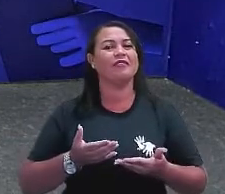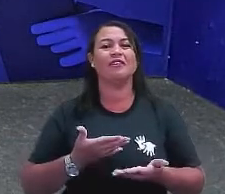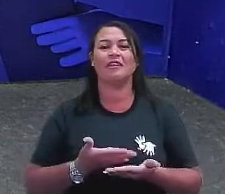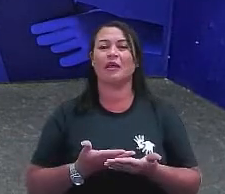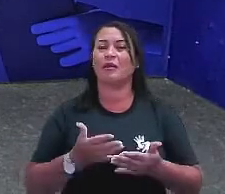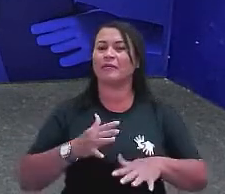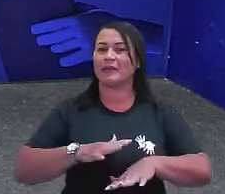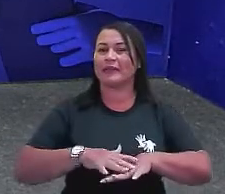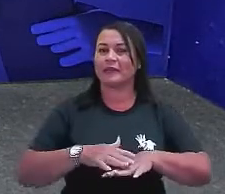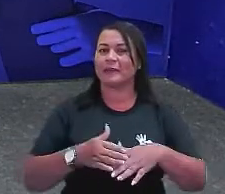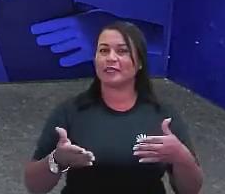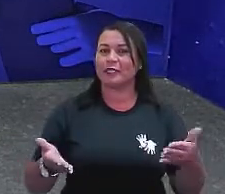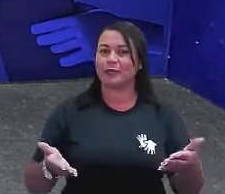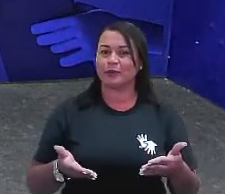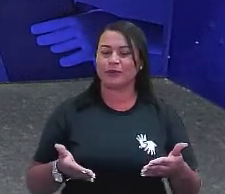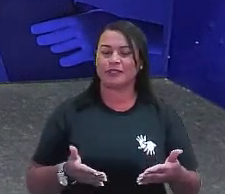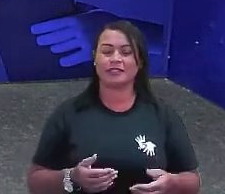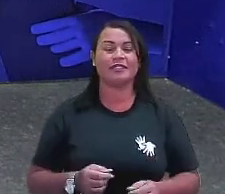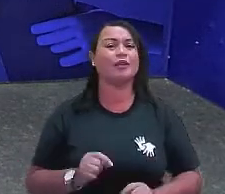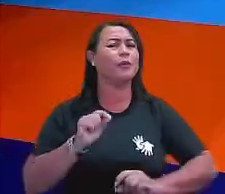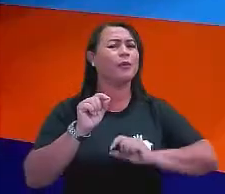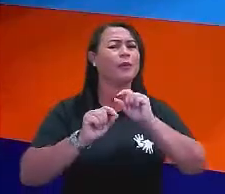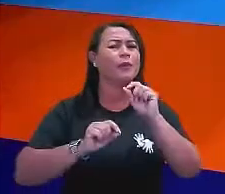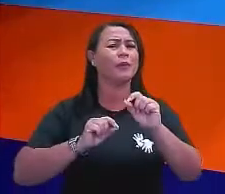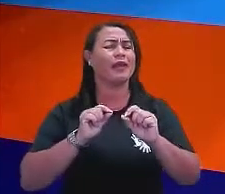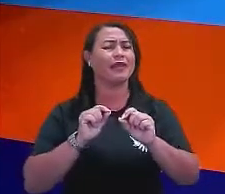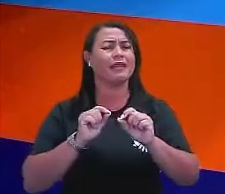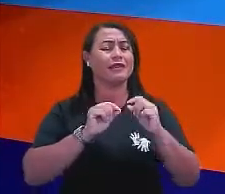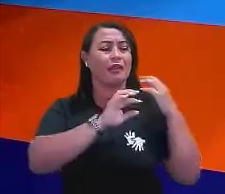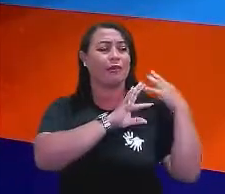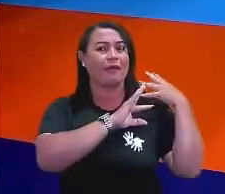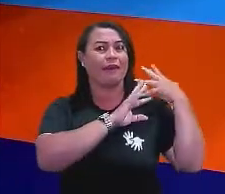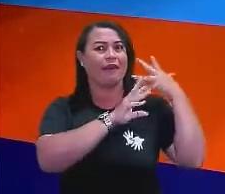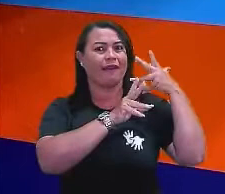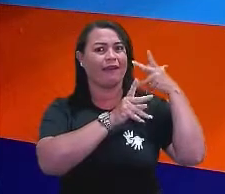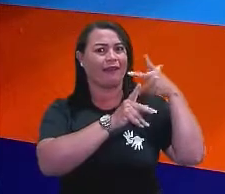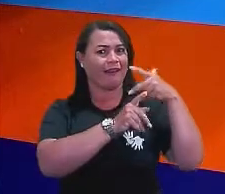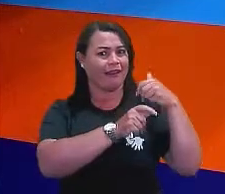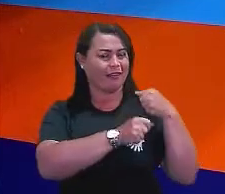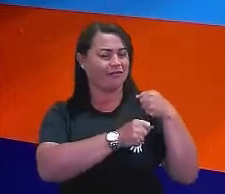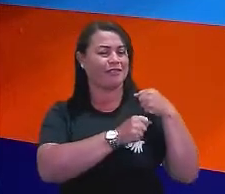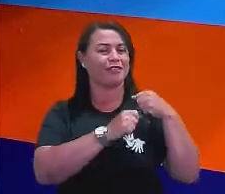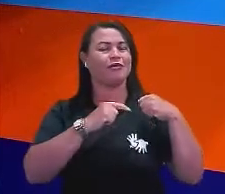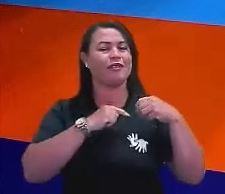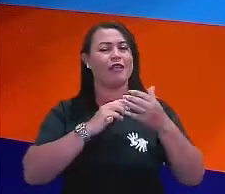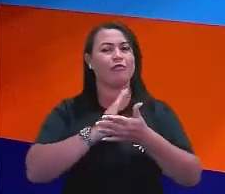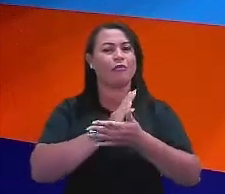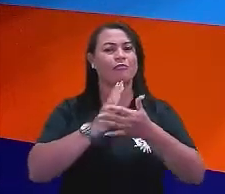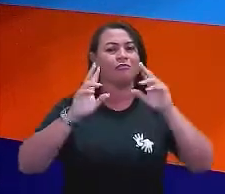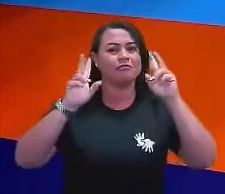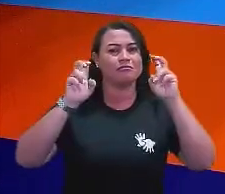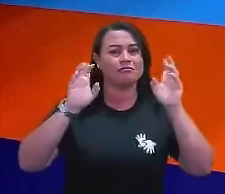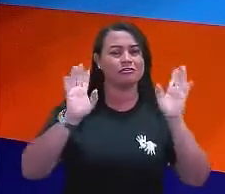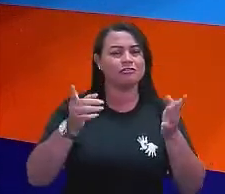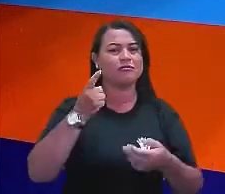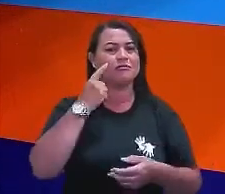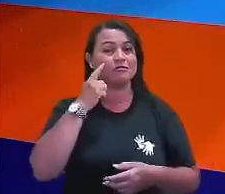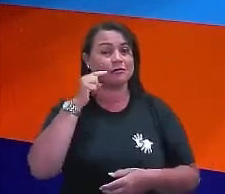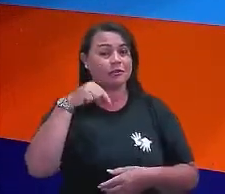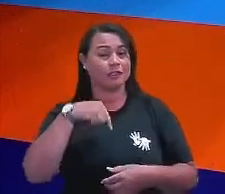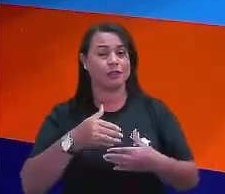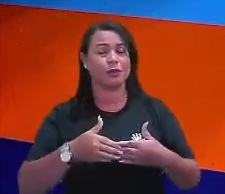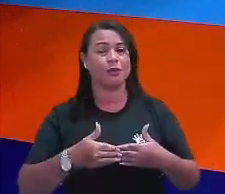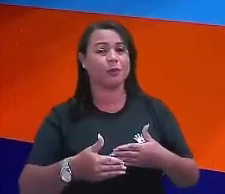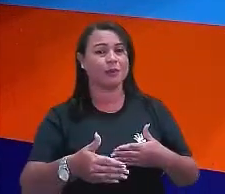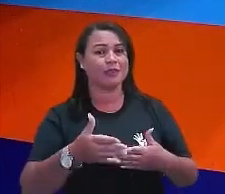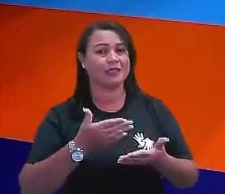de matemática de hoje, que será uma revisão de alguns temas que nós já vivenciamos aqui durante